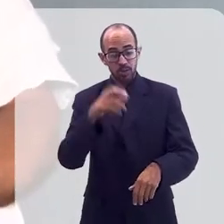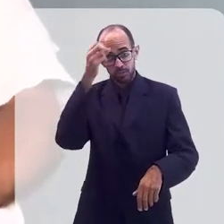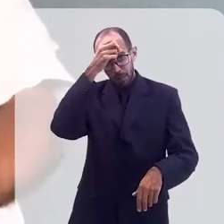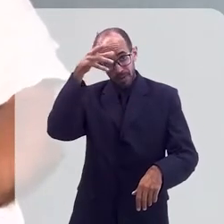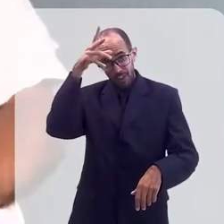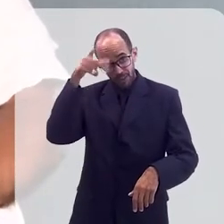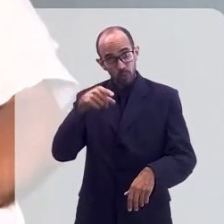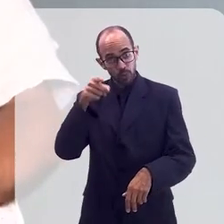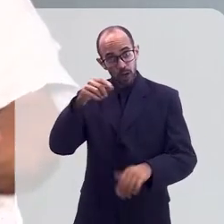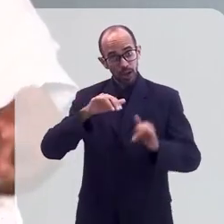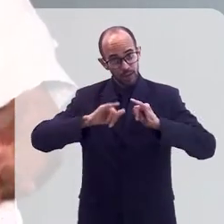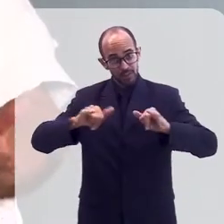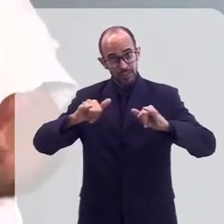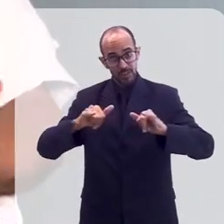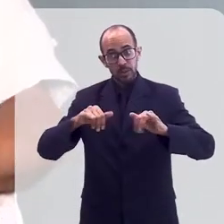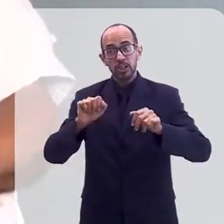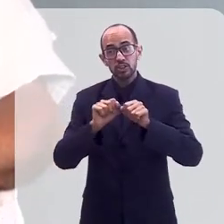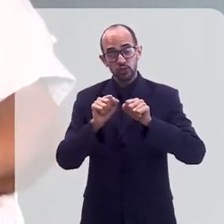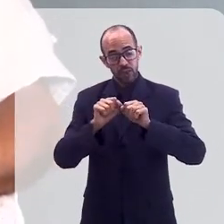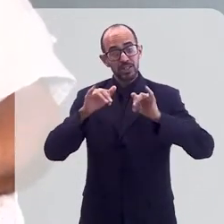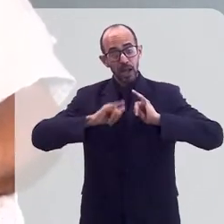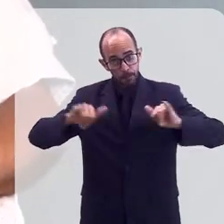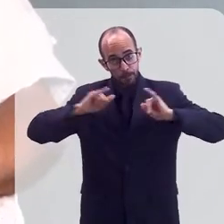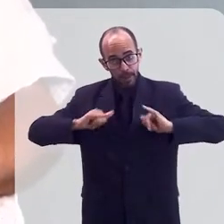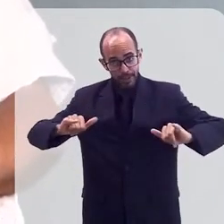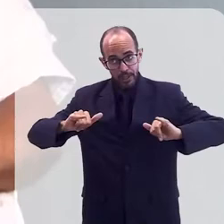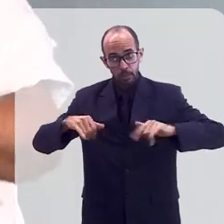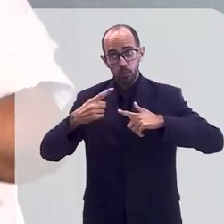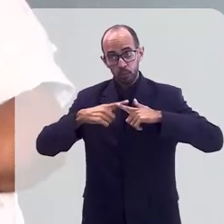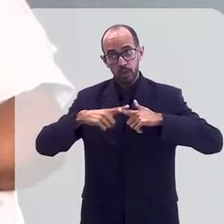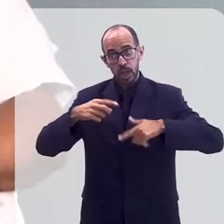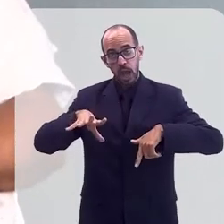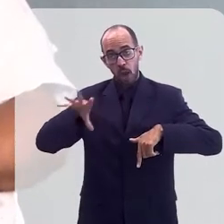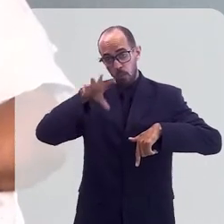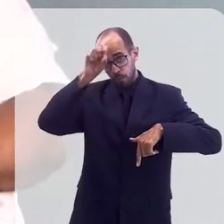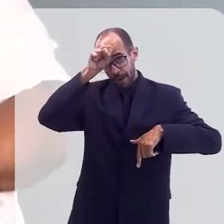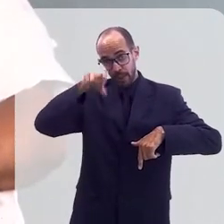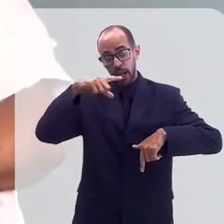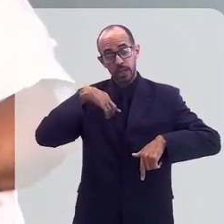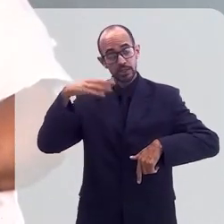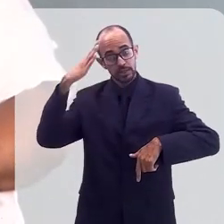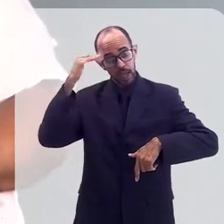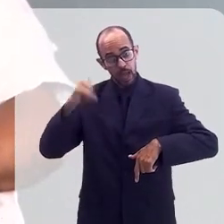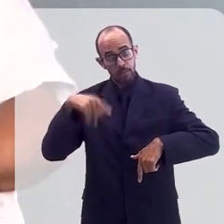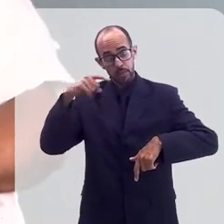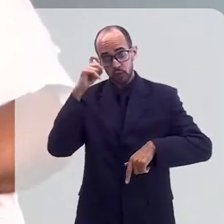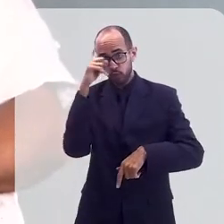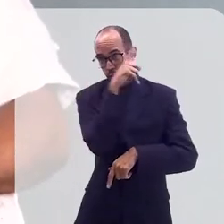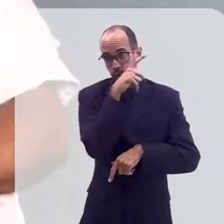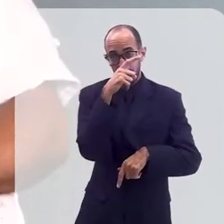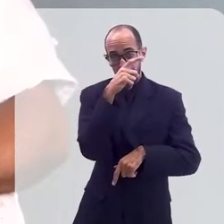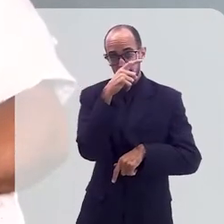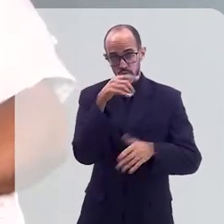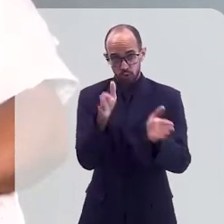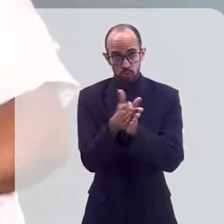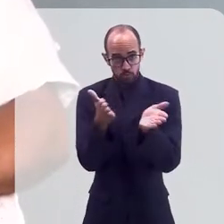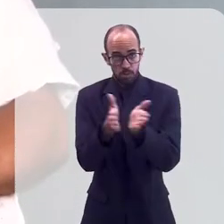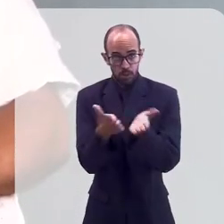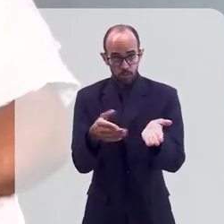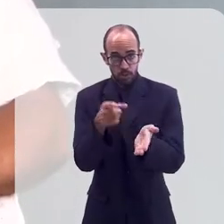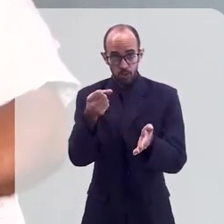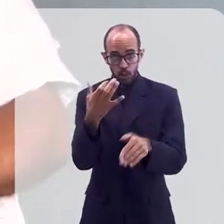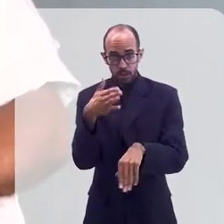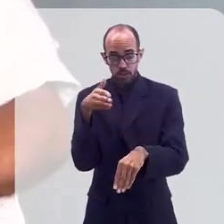montamos campanha? É porque a Umbanda, ela sabe as dificuldades das pessoas, quando nós